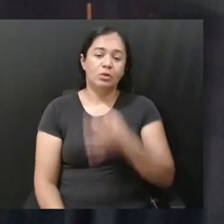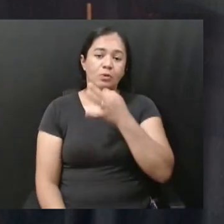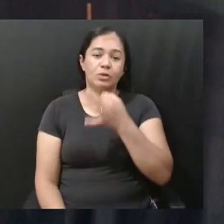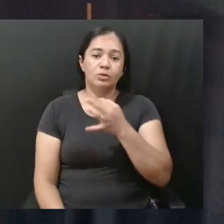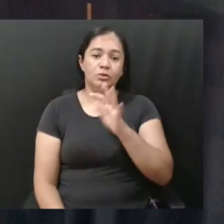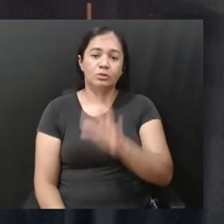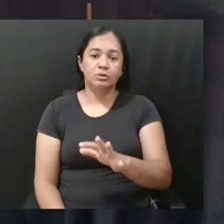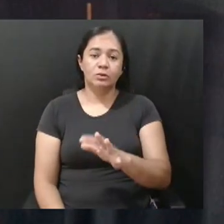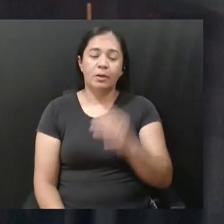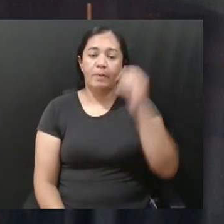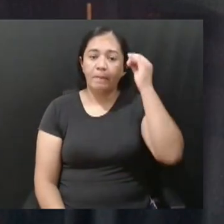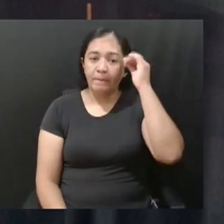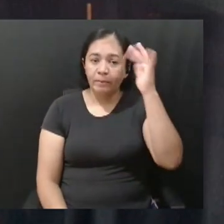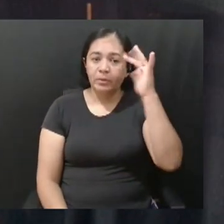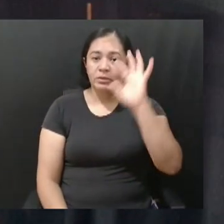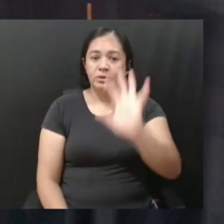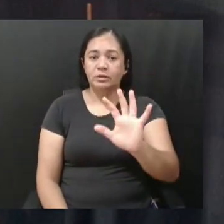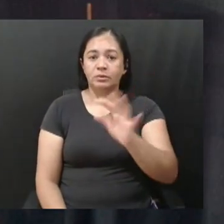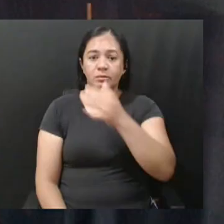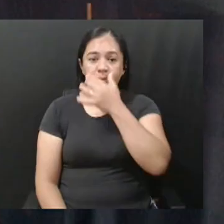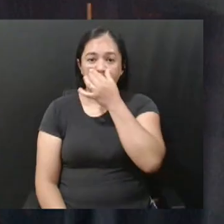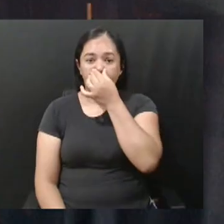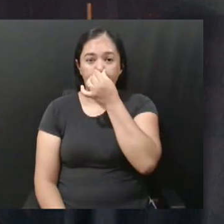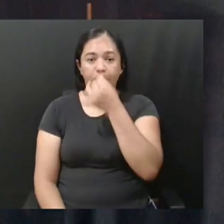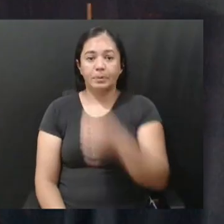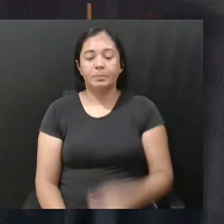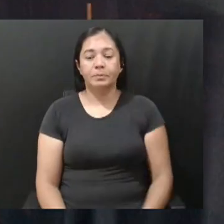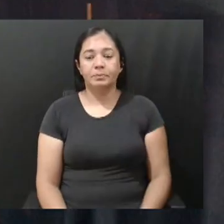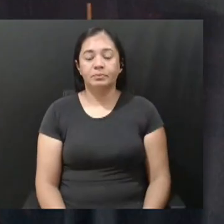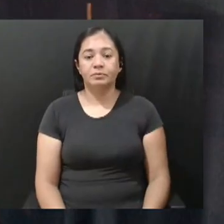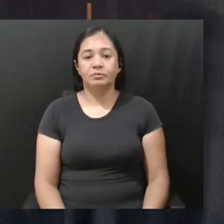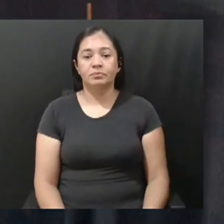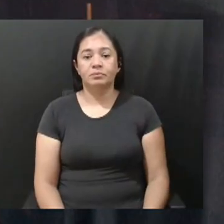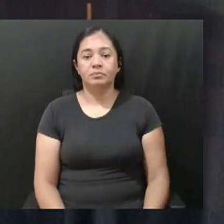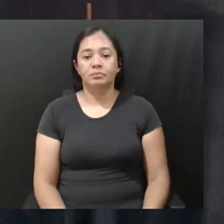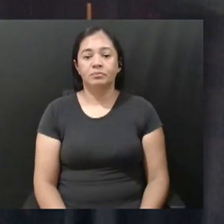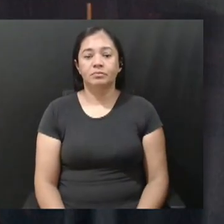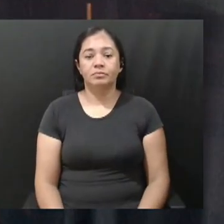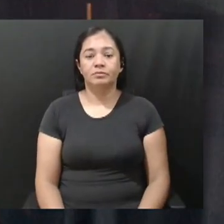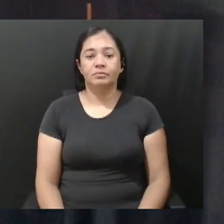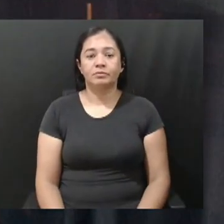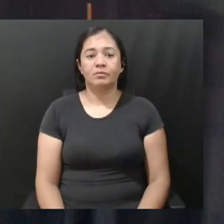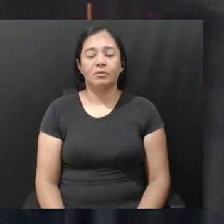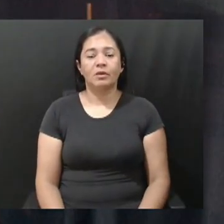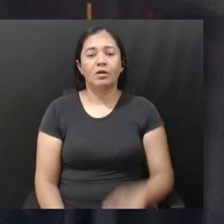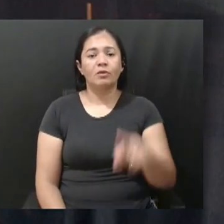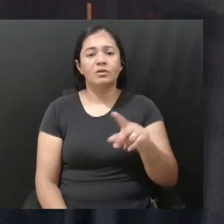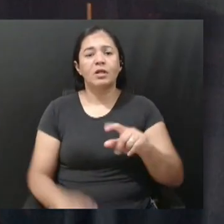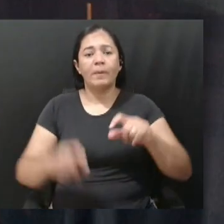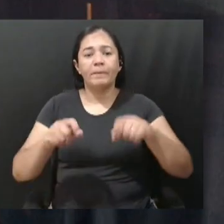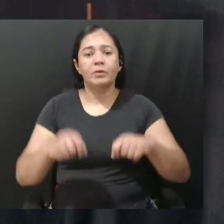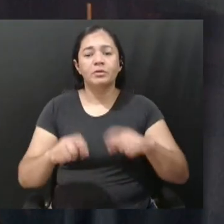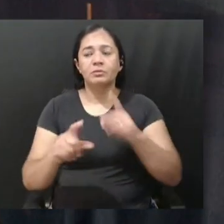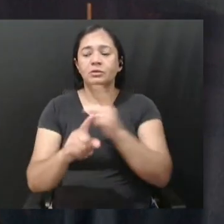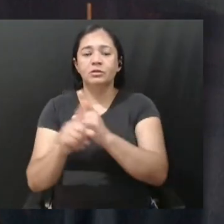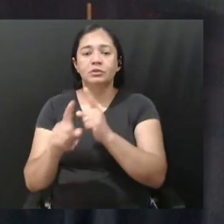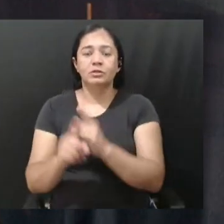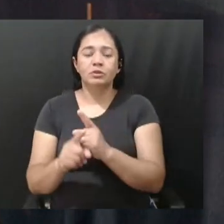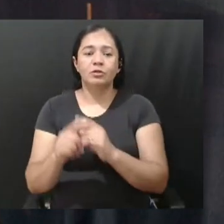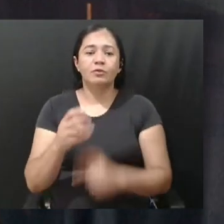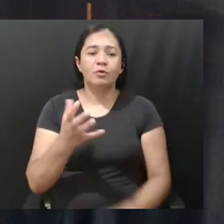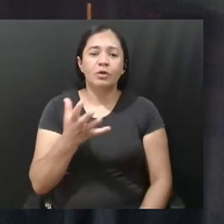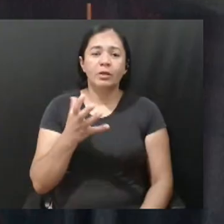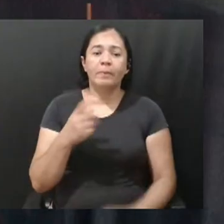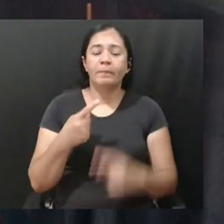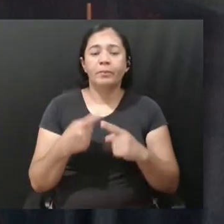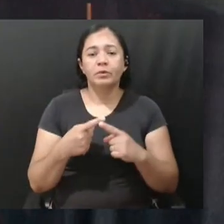isso, né, o que é que te desperta a possibilidade desse encontro, né, que questões são essas, né, se tem a ver